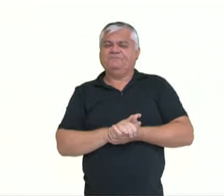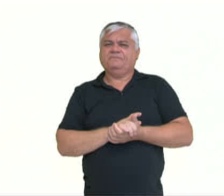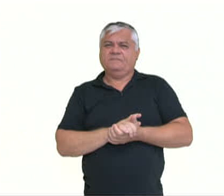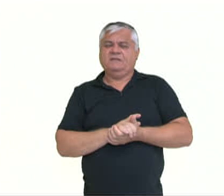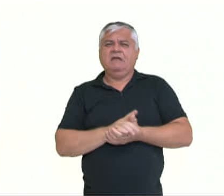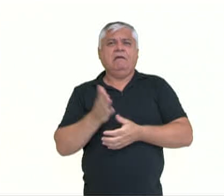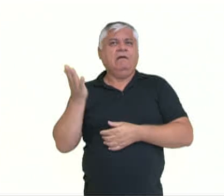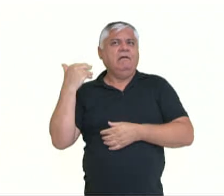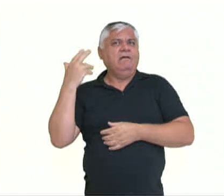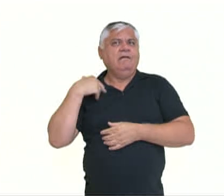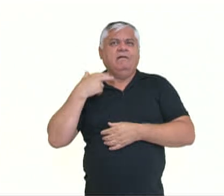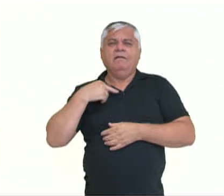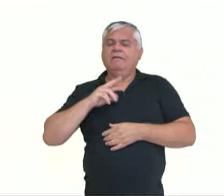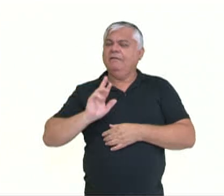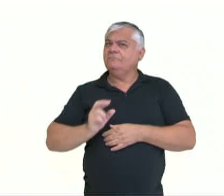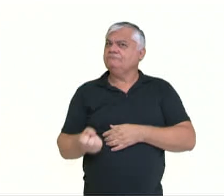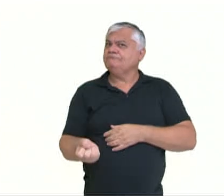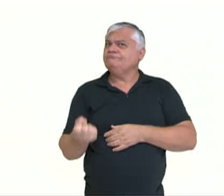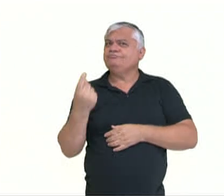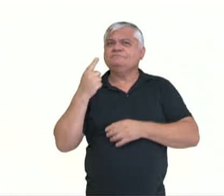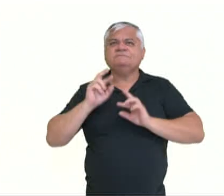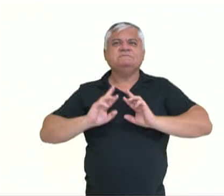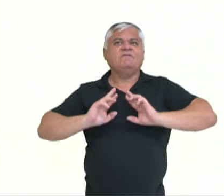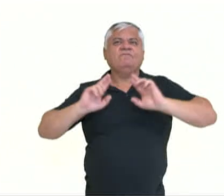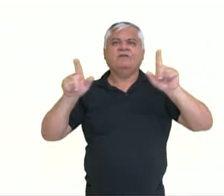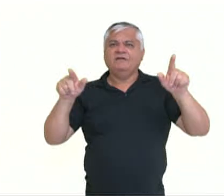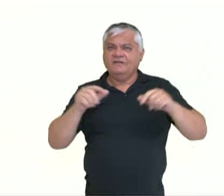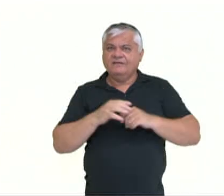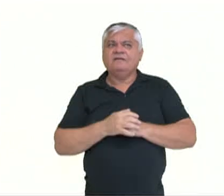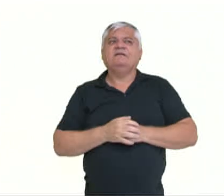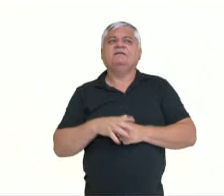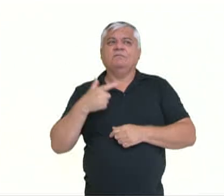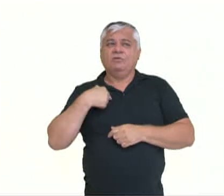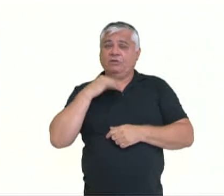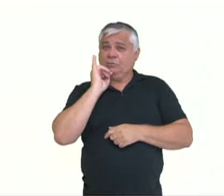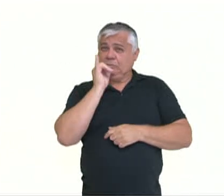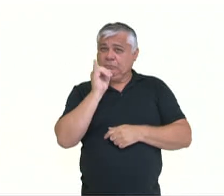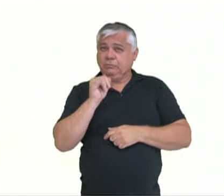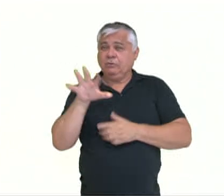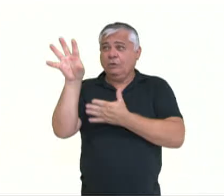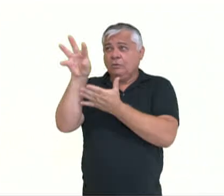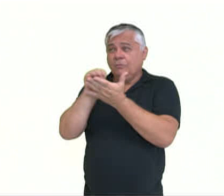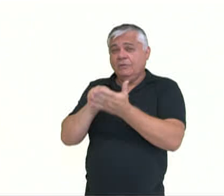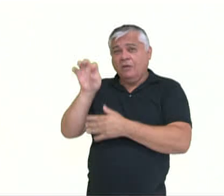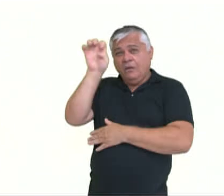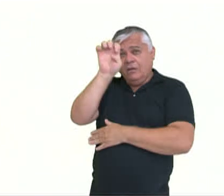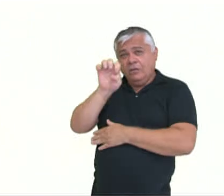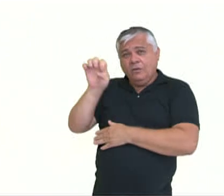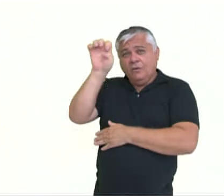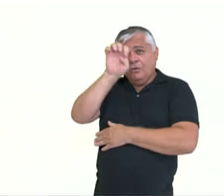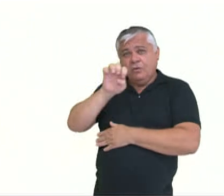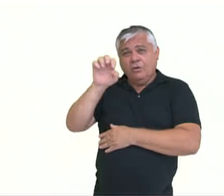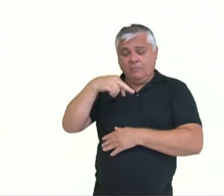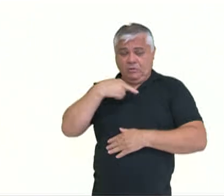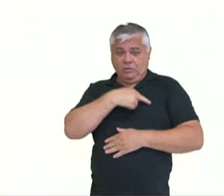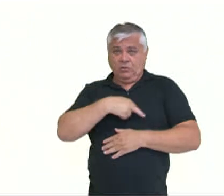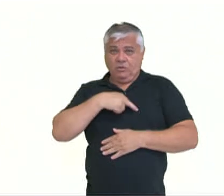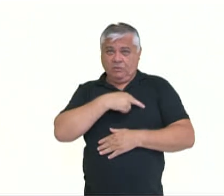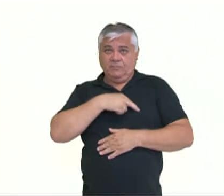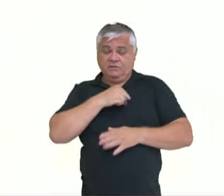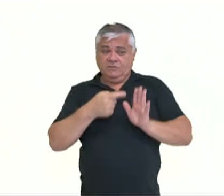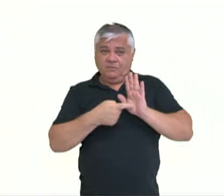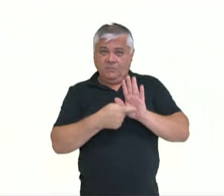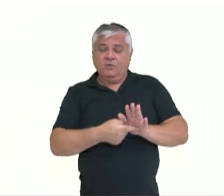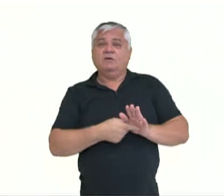isso na época. Com o fim de se afastar das narrativas realistas europeias, o romance apresenta um narrador